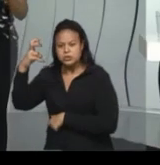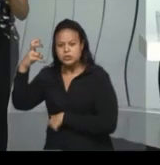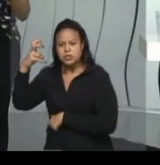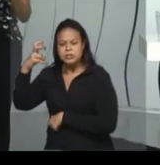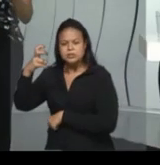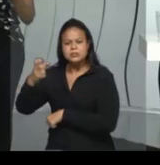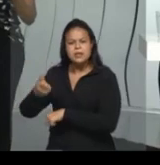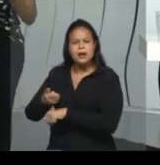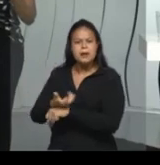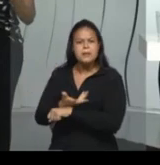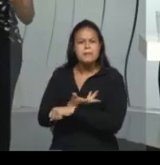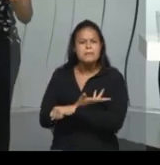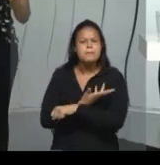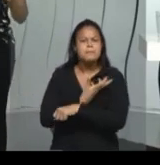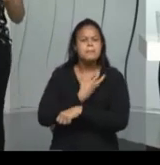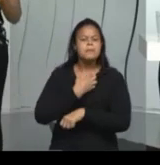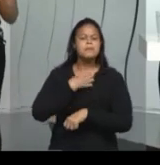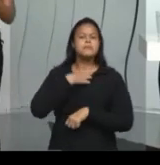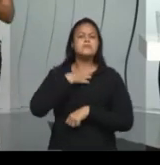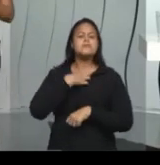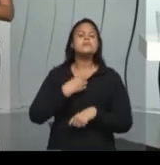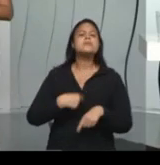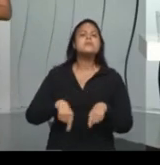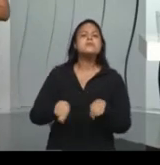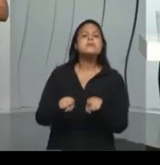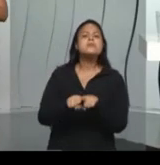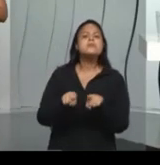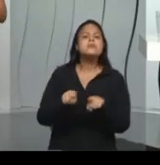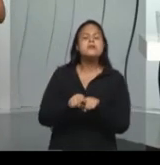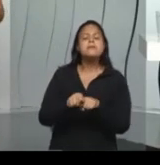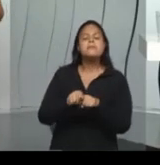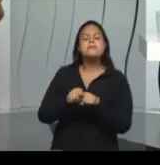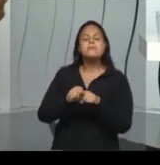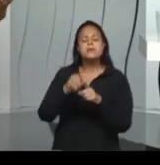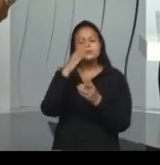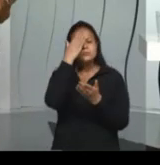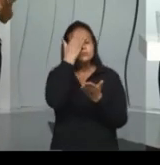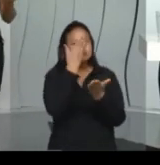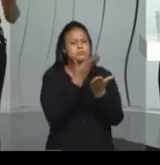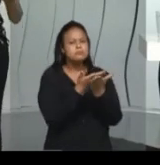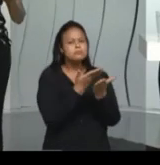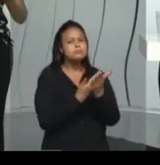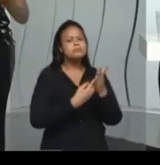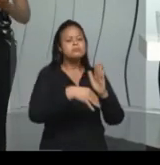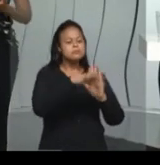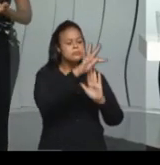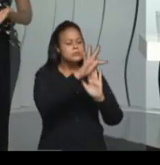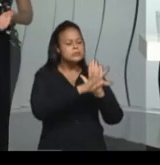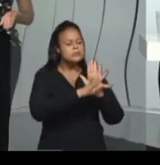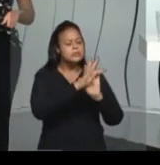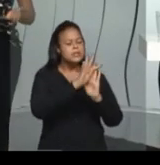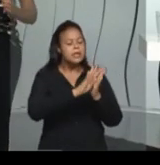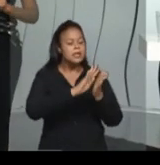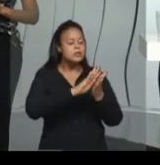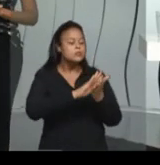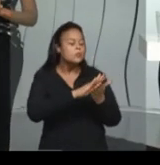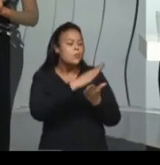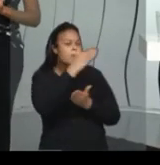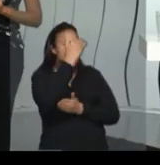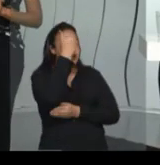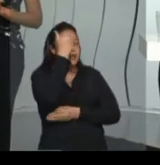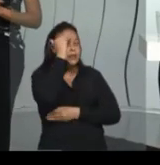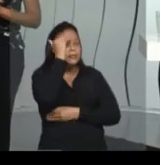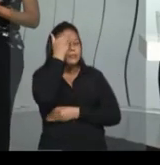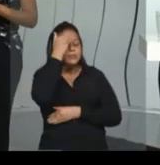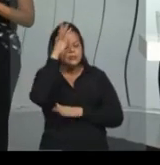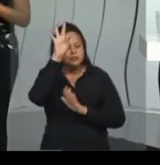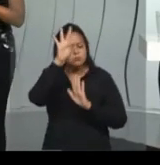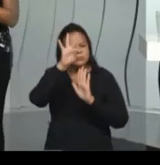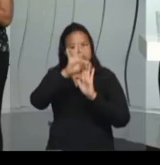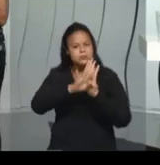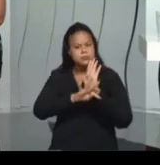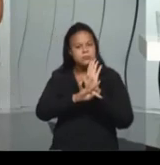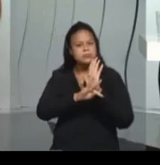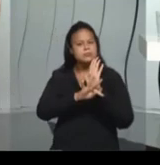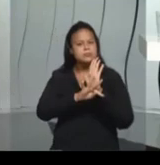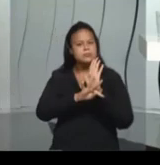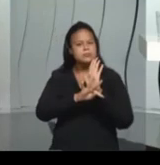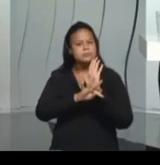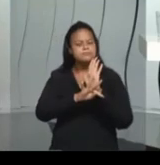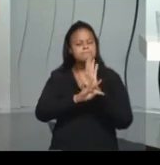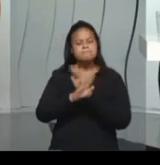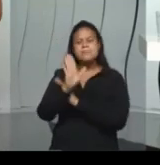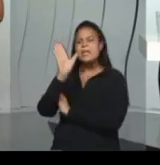e também vamos trabalhar alguns textos fazendo interpretações, ok?